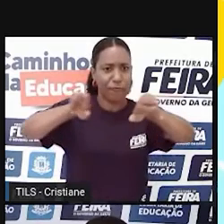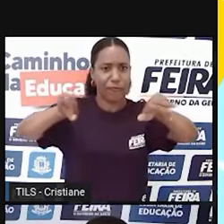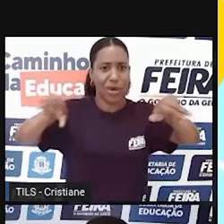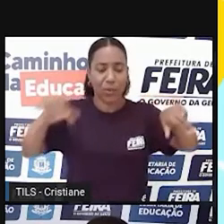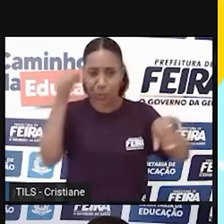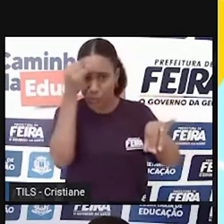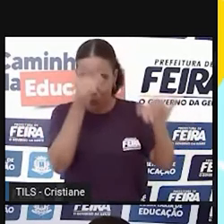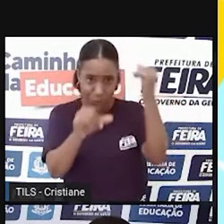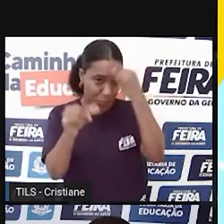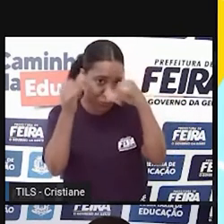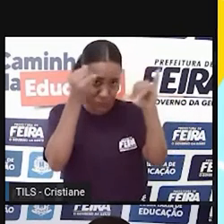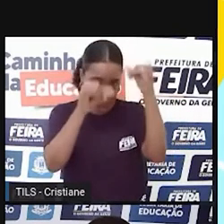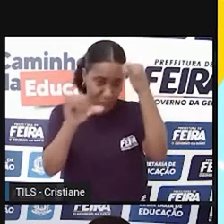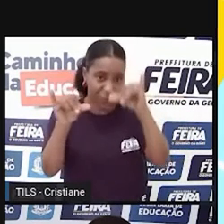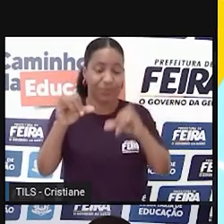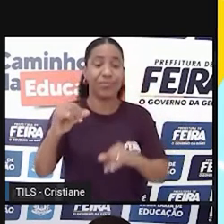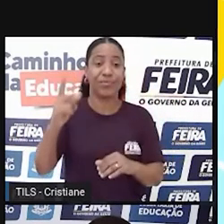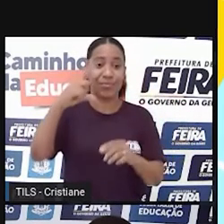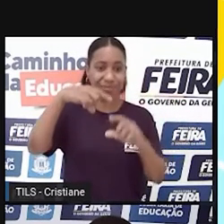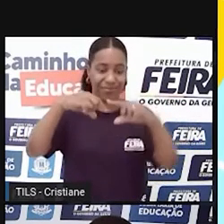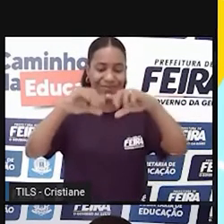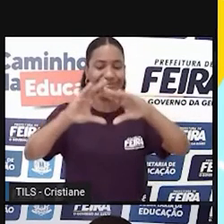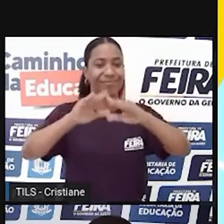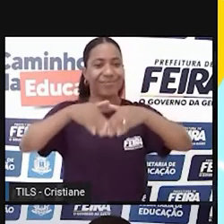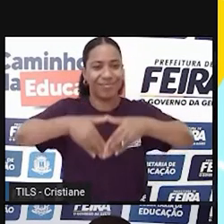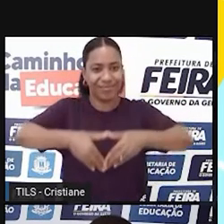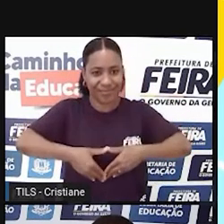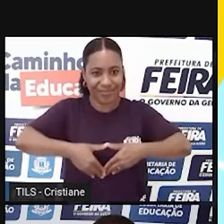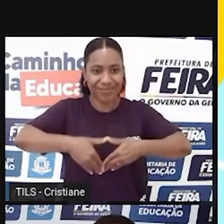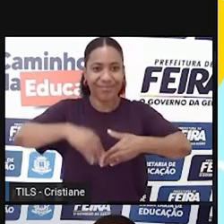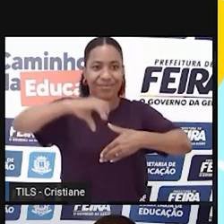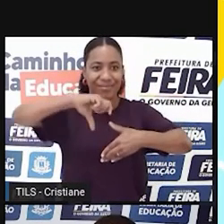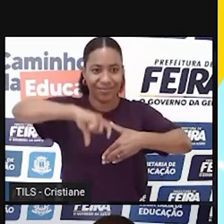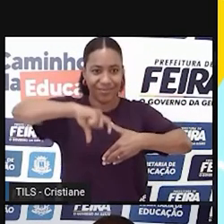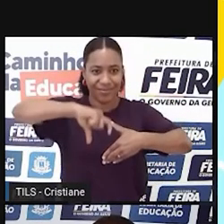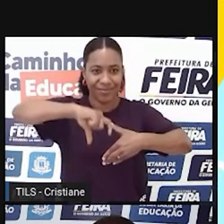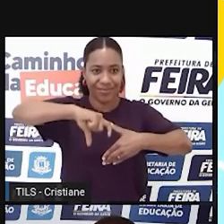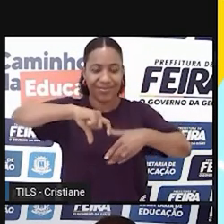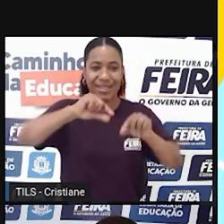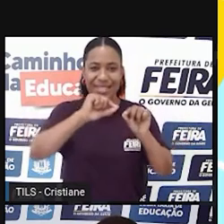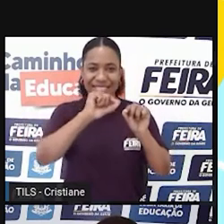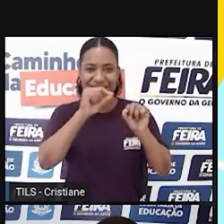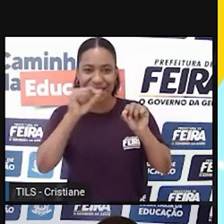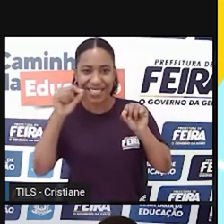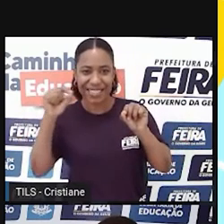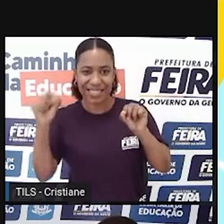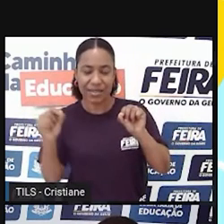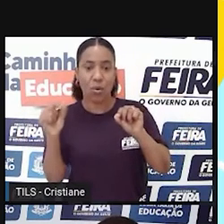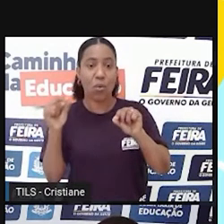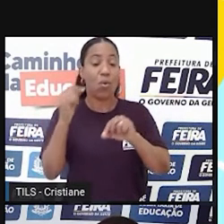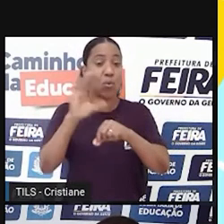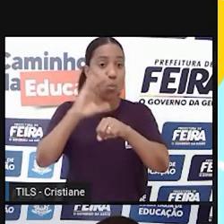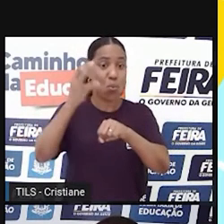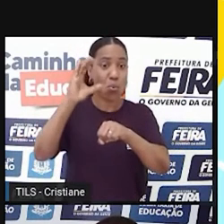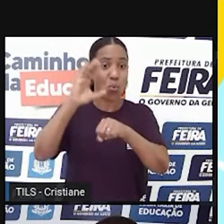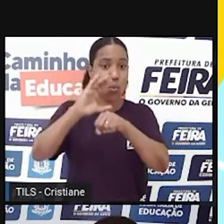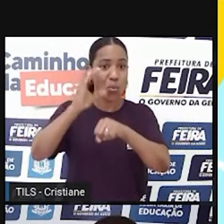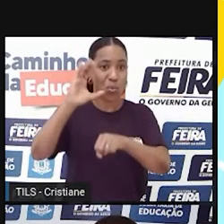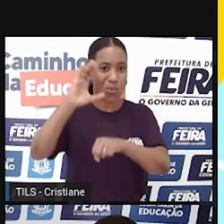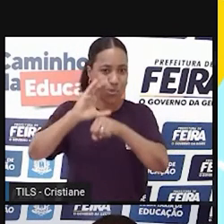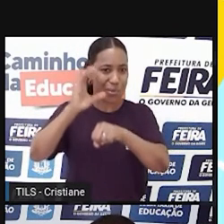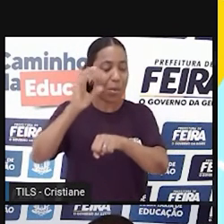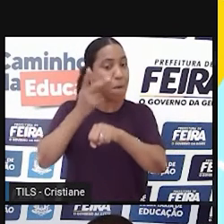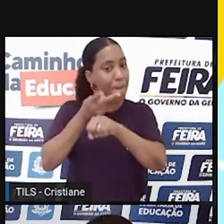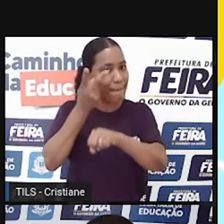O dispositivo intrauterino, que eu falei, o DIU, ele é um fiozinho de cobre ou de prata que é colocado no interior do